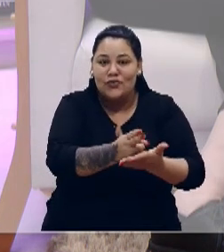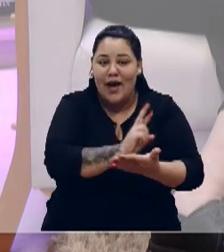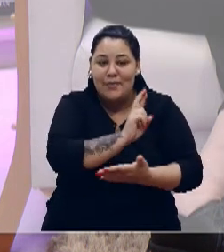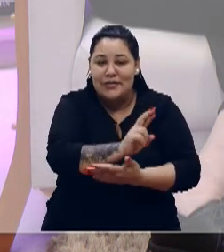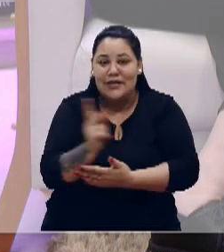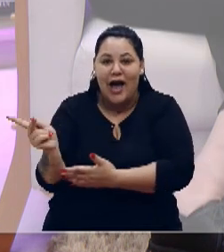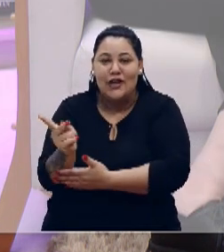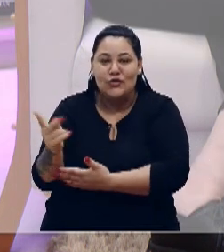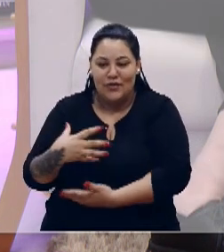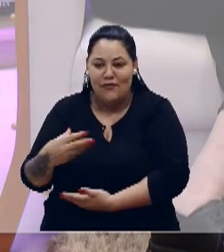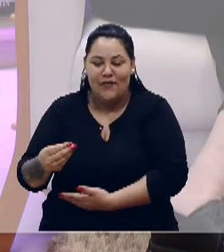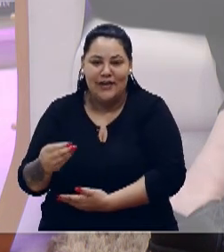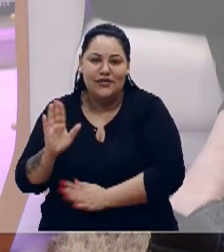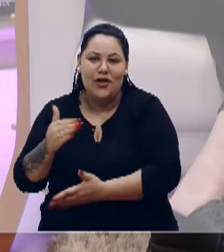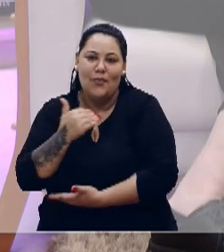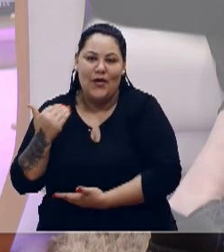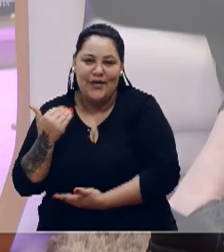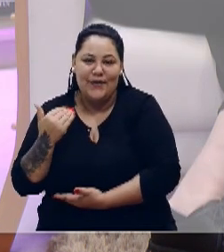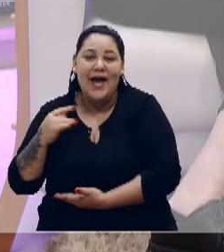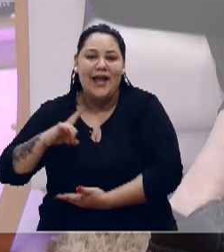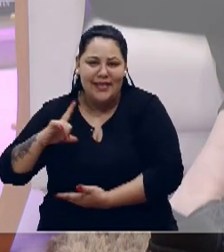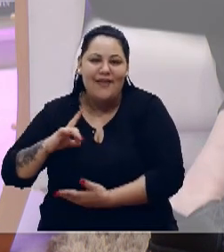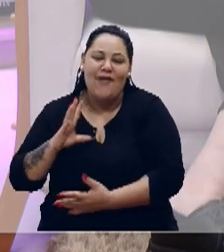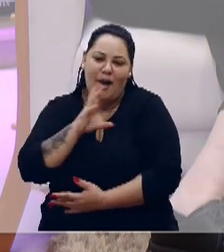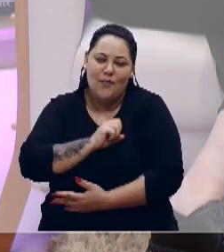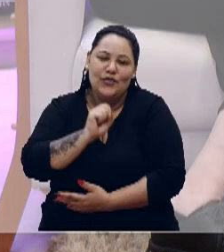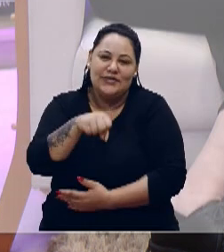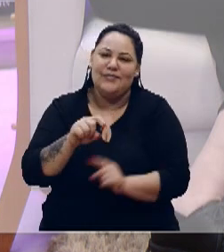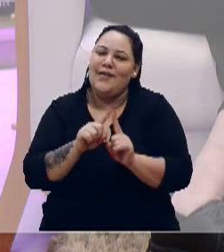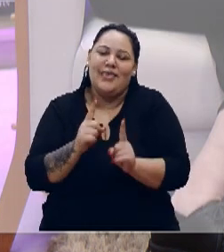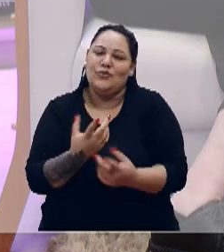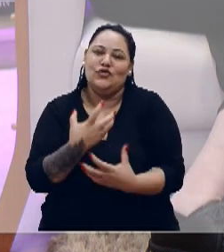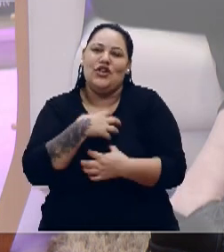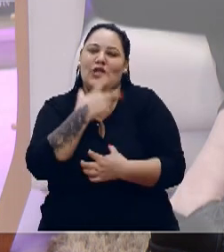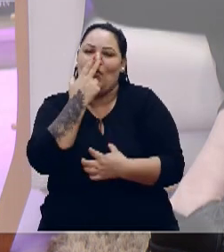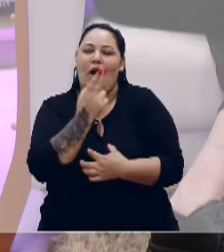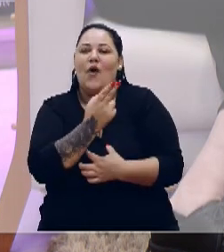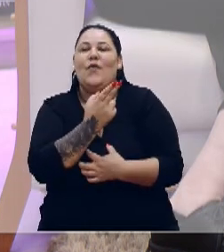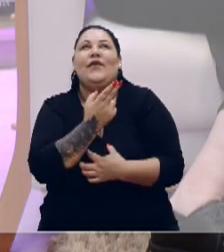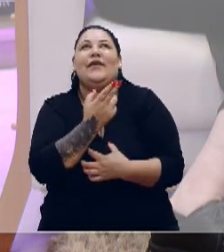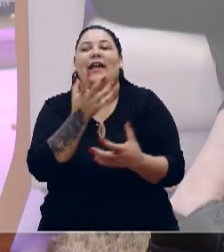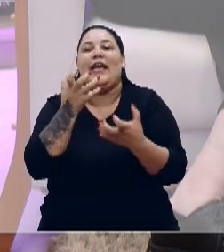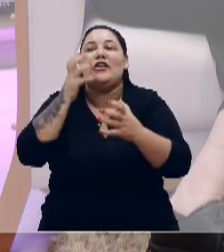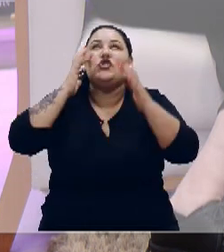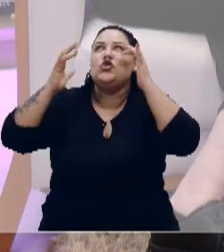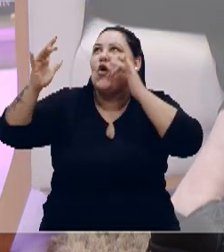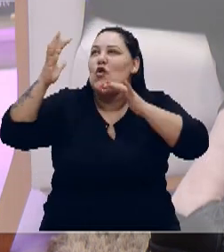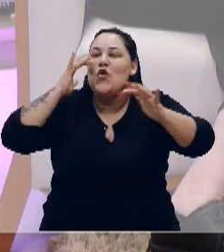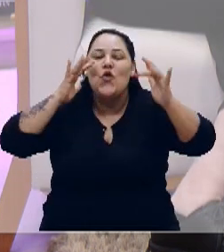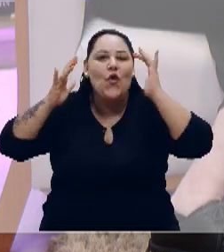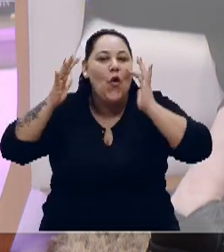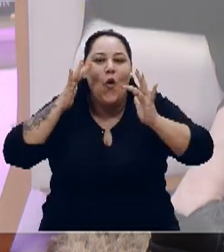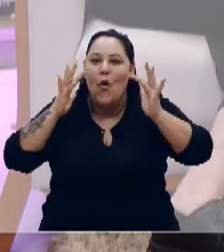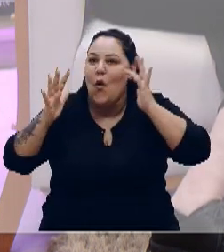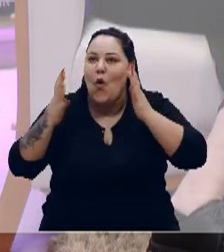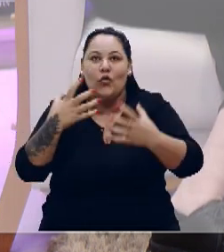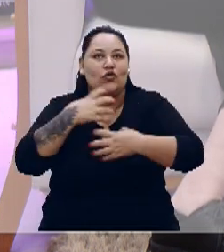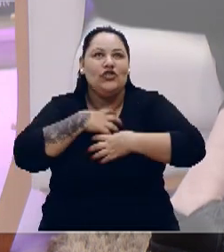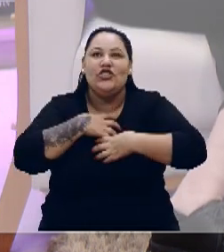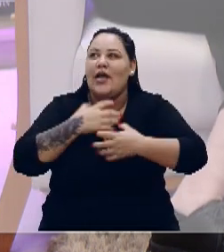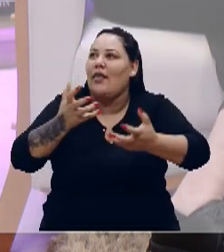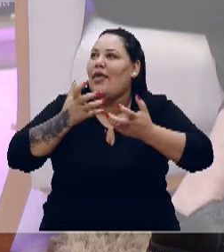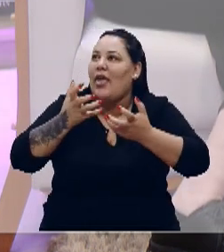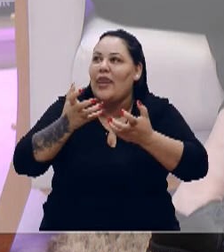vieram e ganharam muito amor, mas não do jeito que a gente gostaria, talvez elas não gostariam, mas a gente gostaria, né? Não do jeito que a gente gostaria de ter